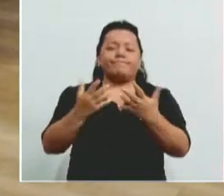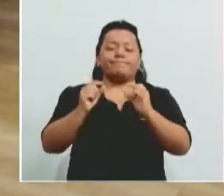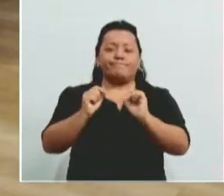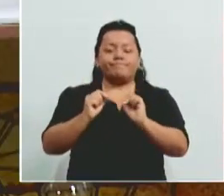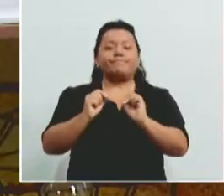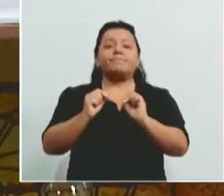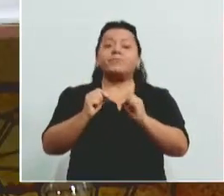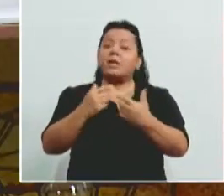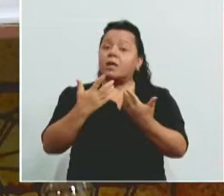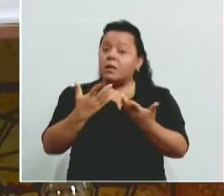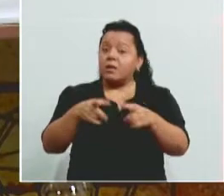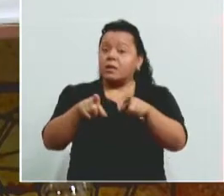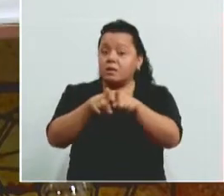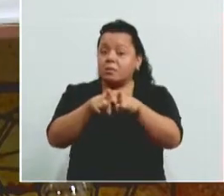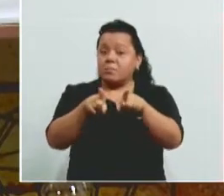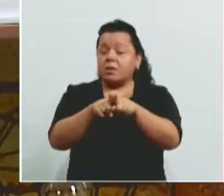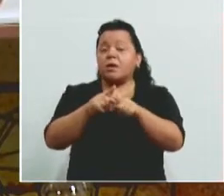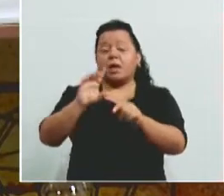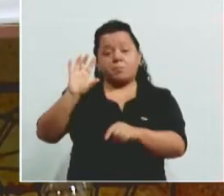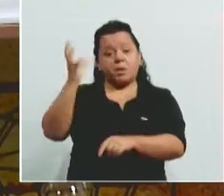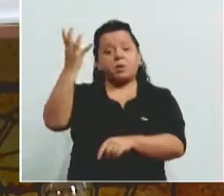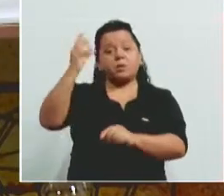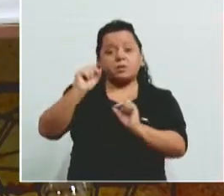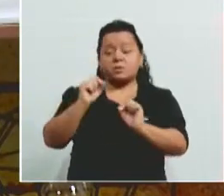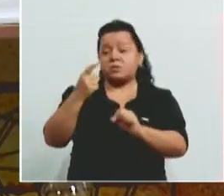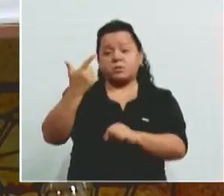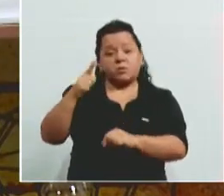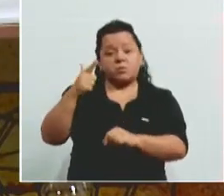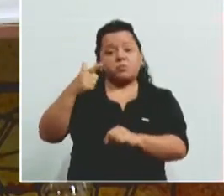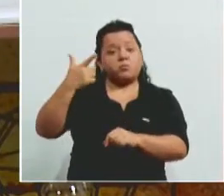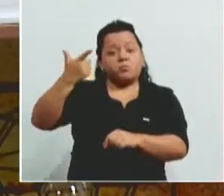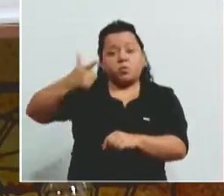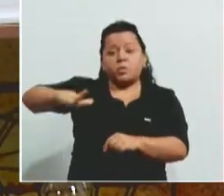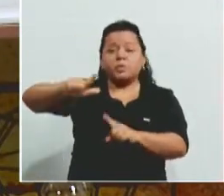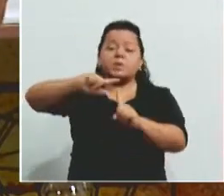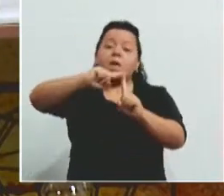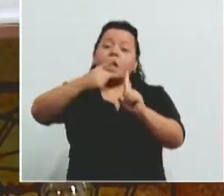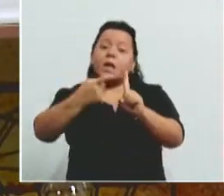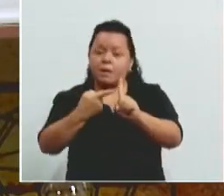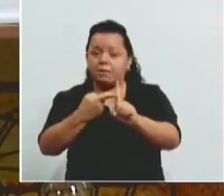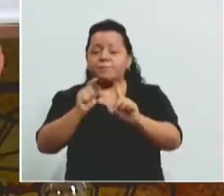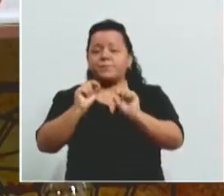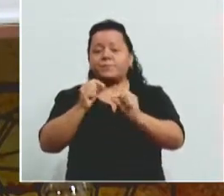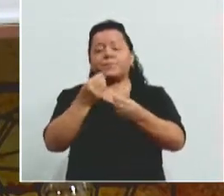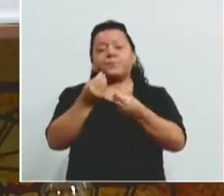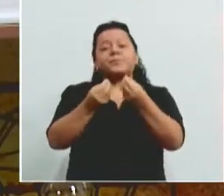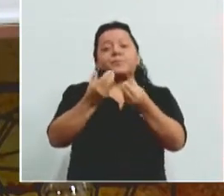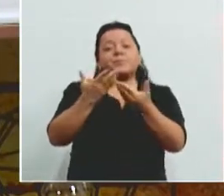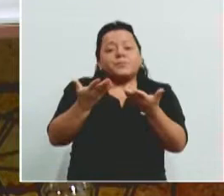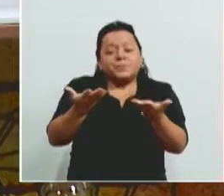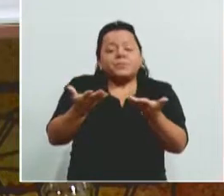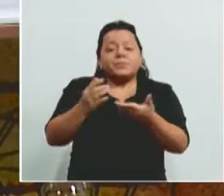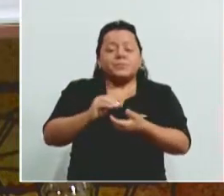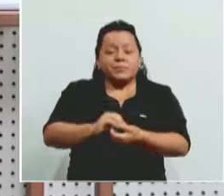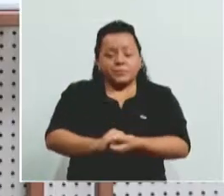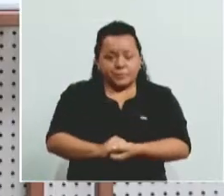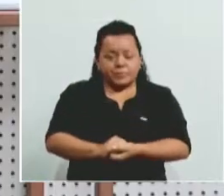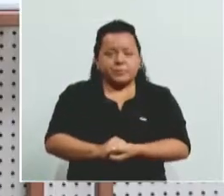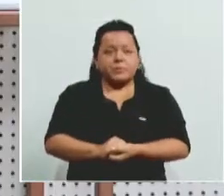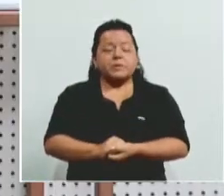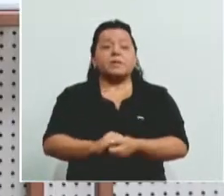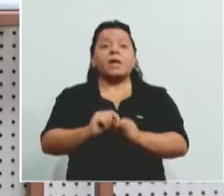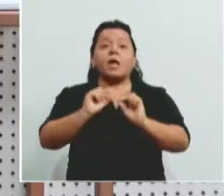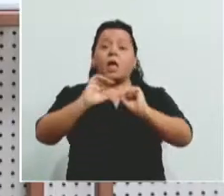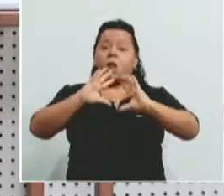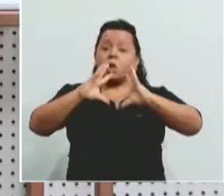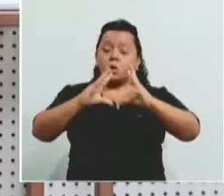Fora que pode levar à infertilidade e a complicações assim, até mais graves do que a infertilidade. Mas toda